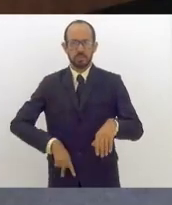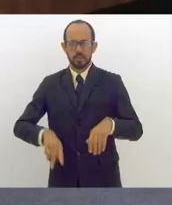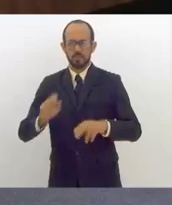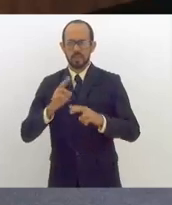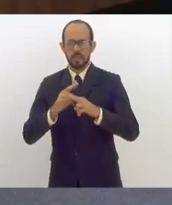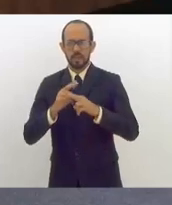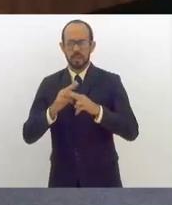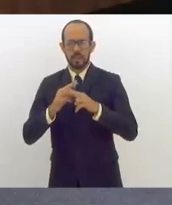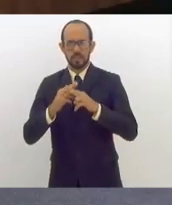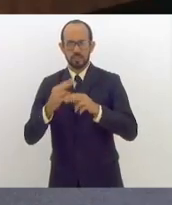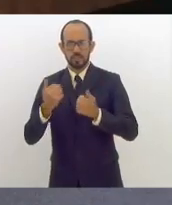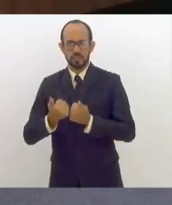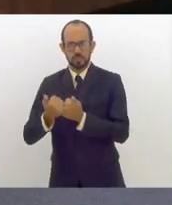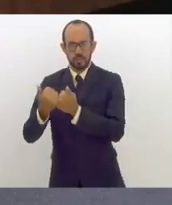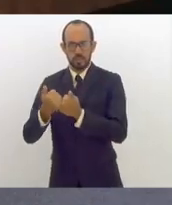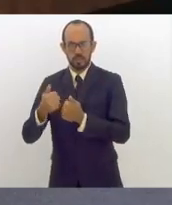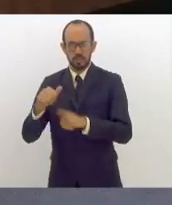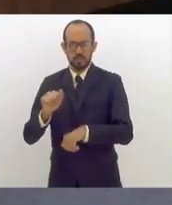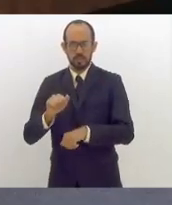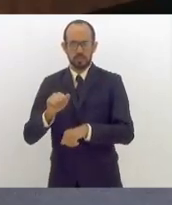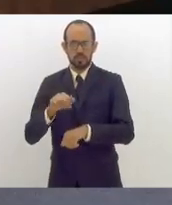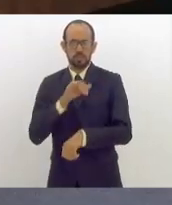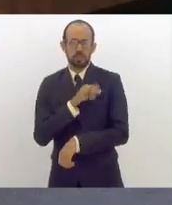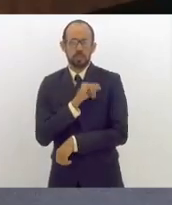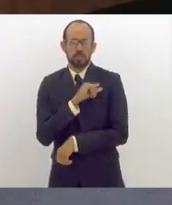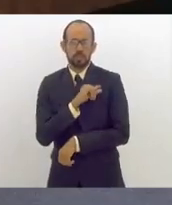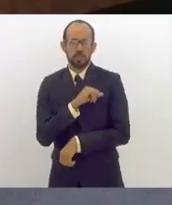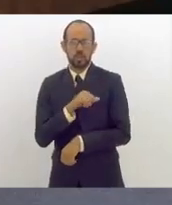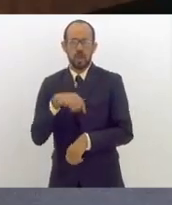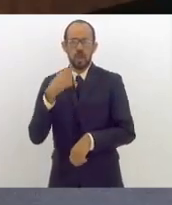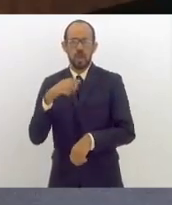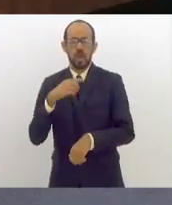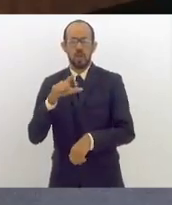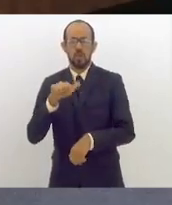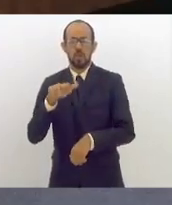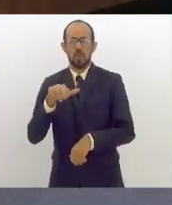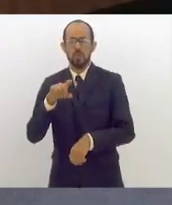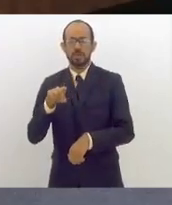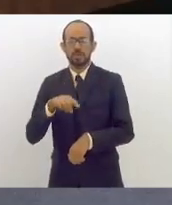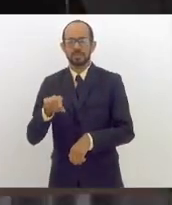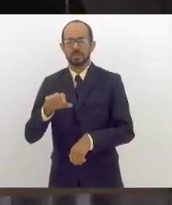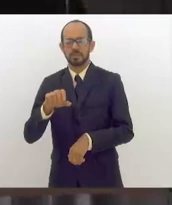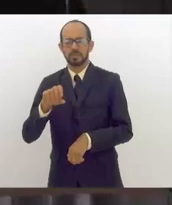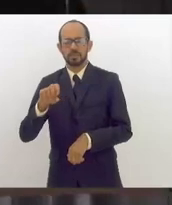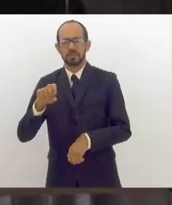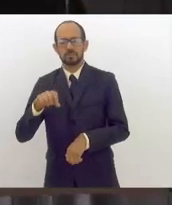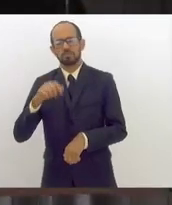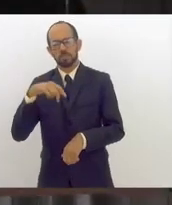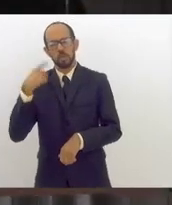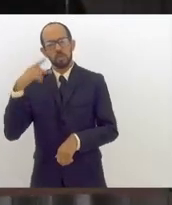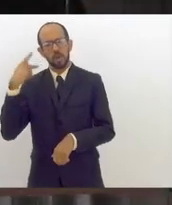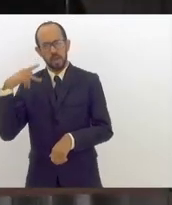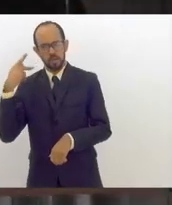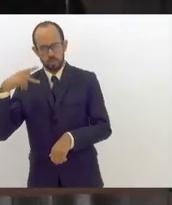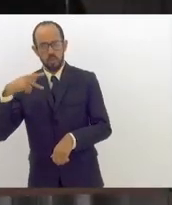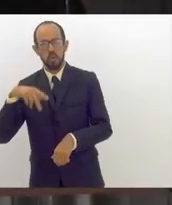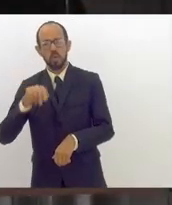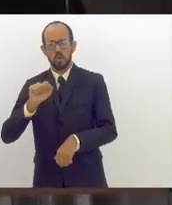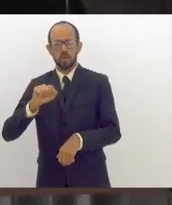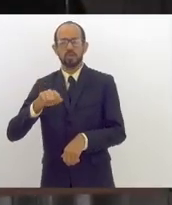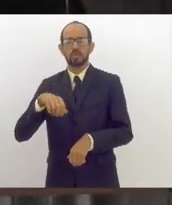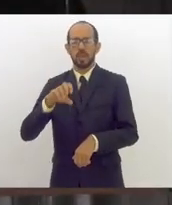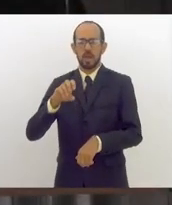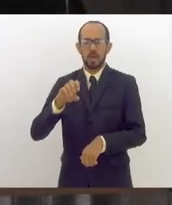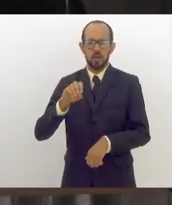Janeiro ao querido Luiz Felipe Salomão procurador-geral da Ordem dos Advogados do Brasil dessa Seccional